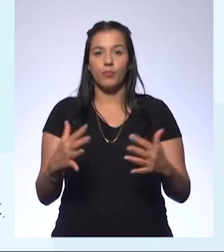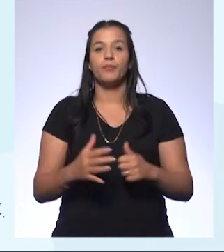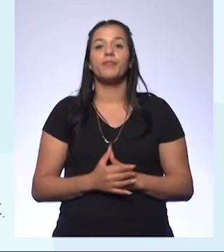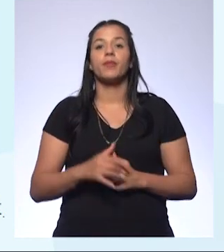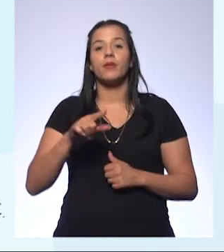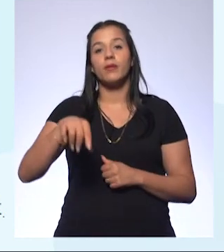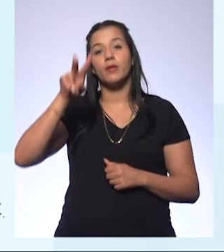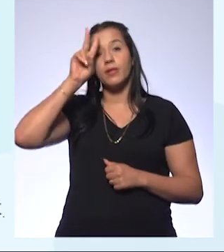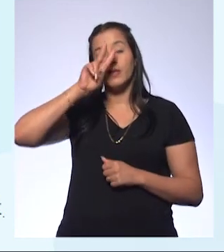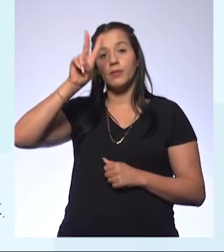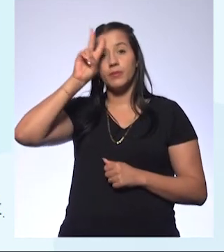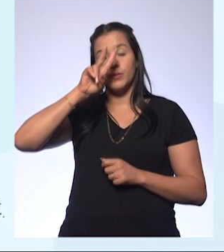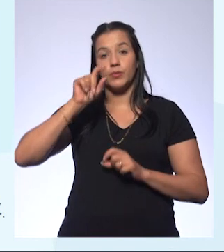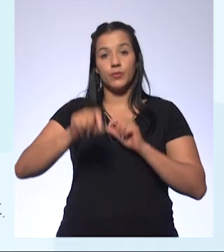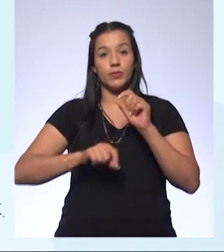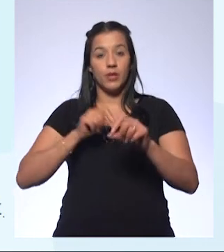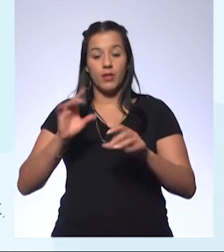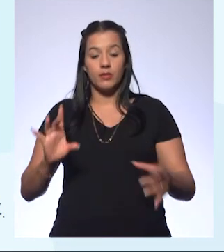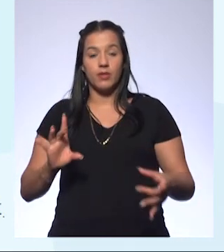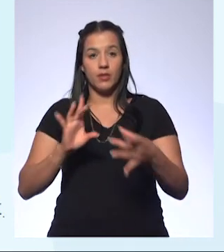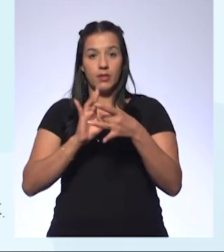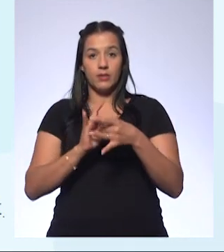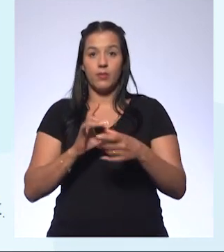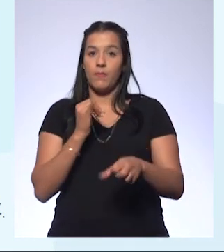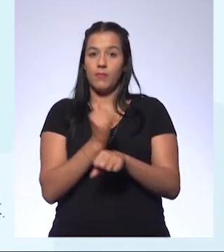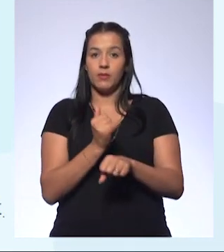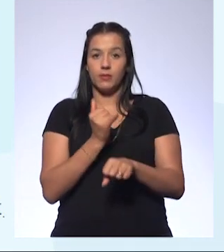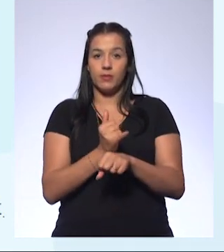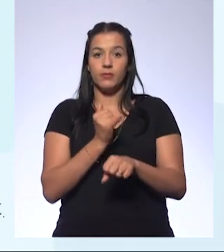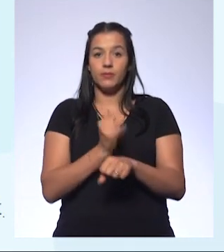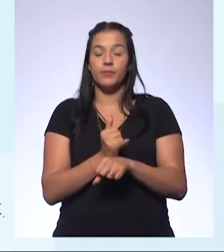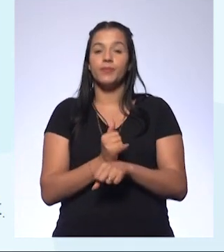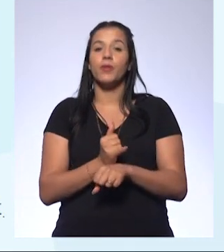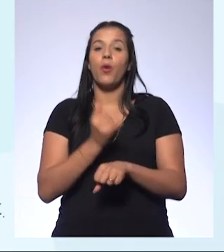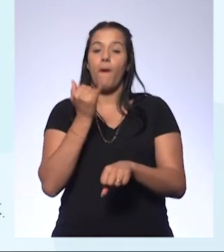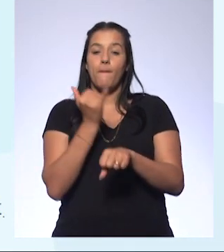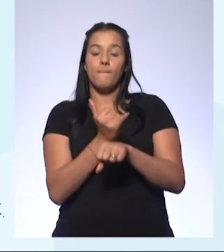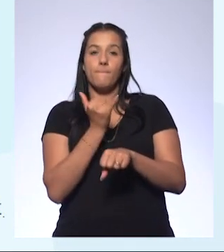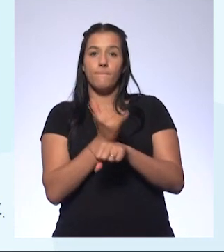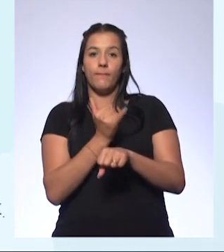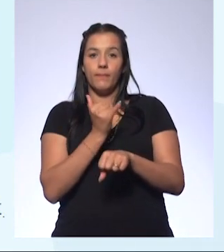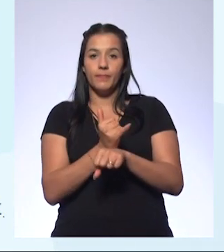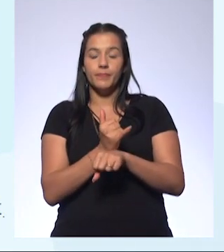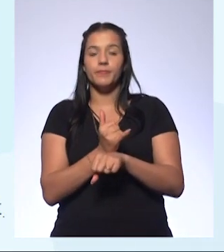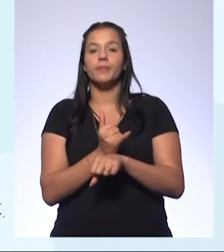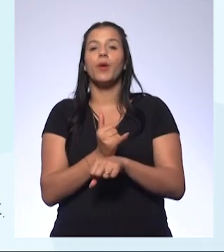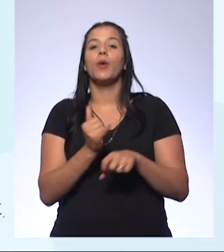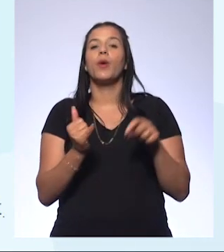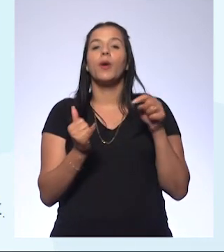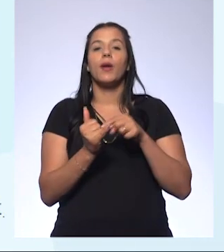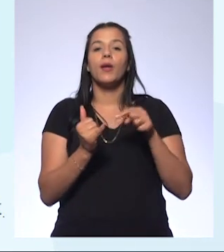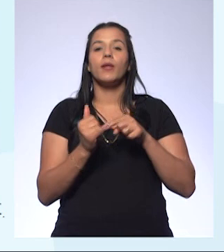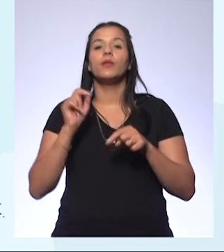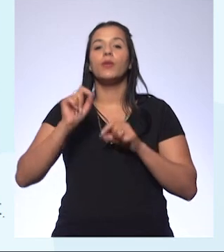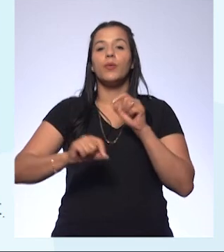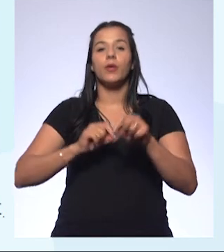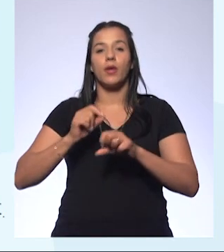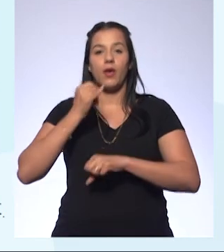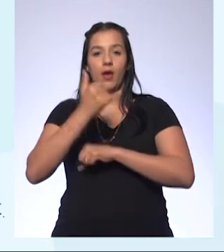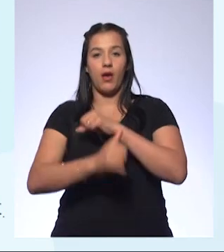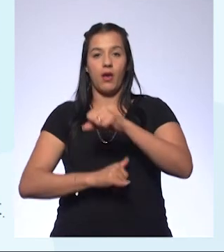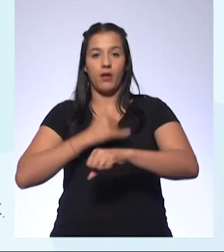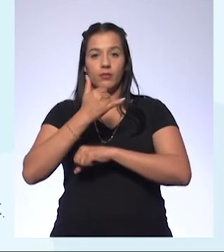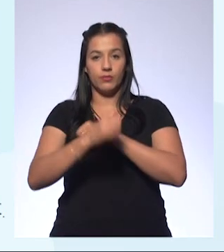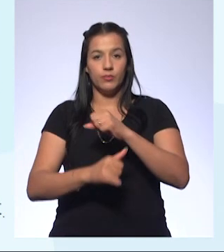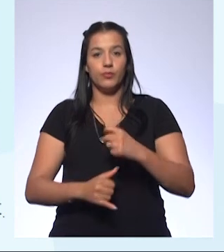relembrando, essa ligação metálica, o metal formado é somente formado por átomos de um